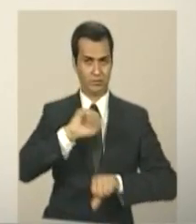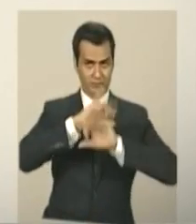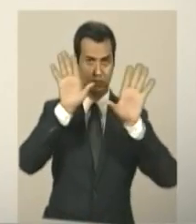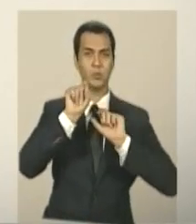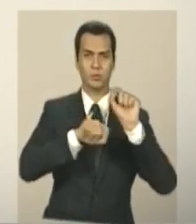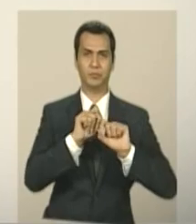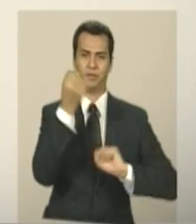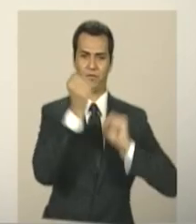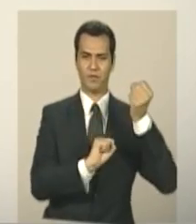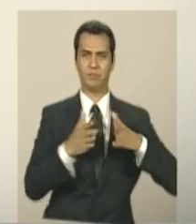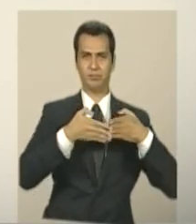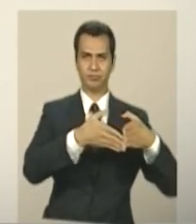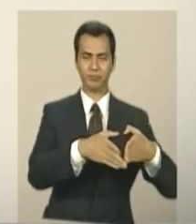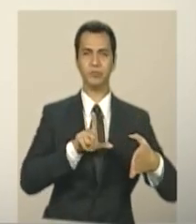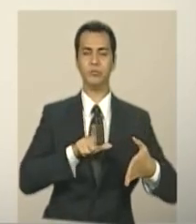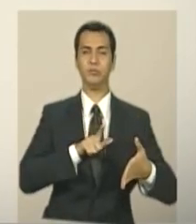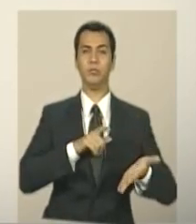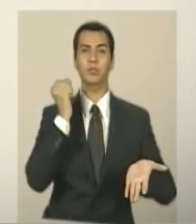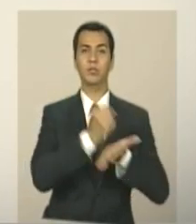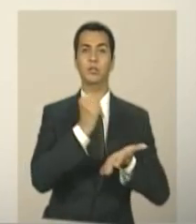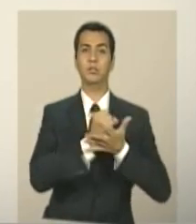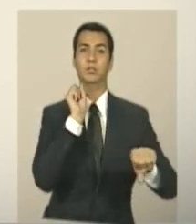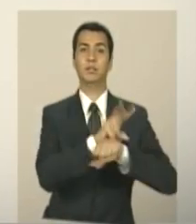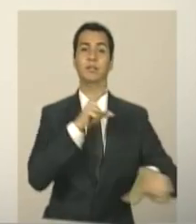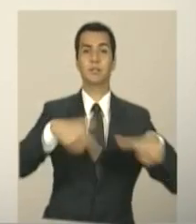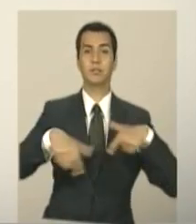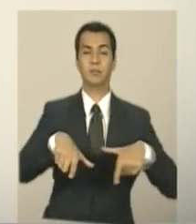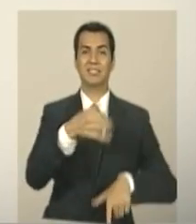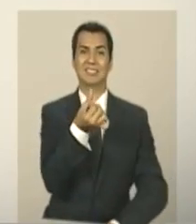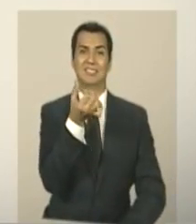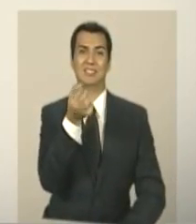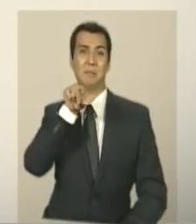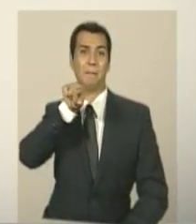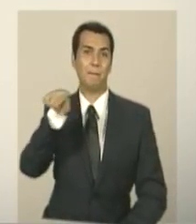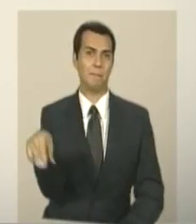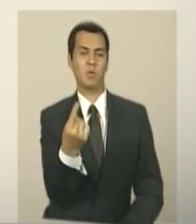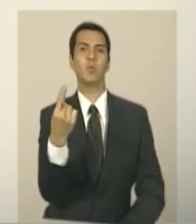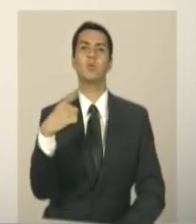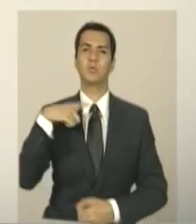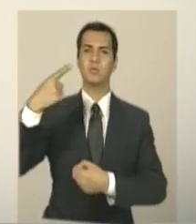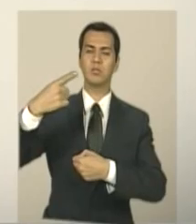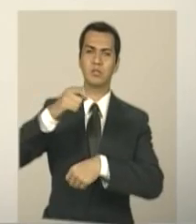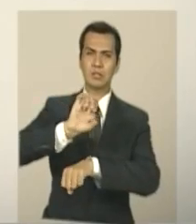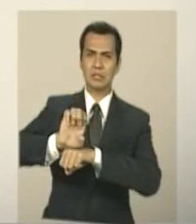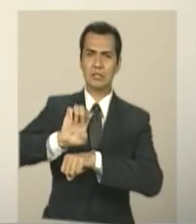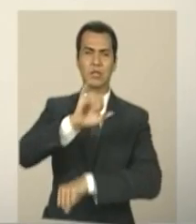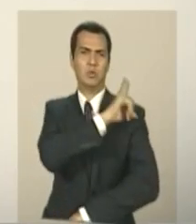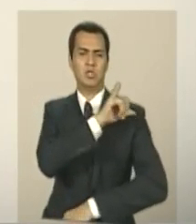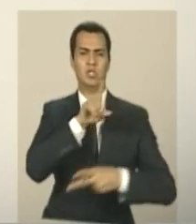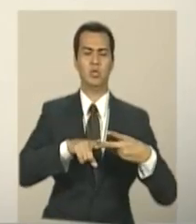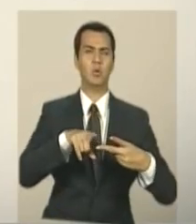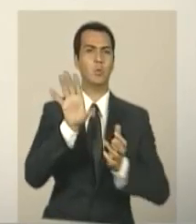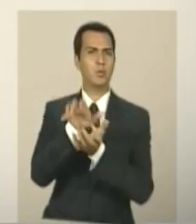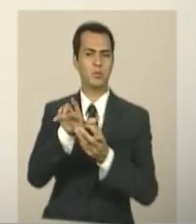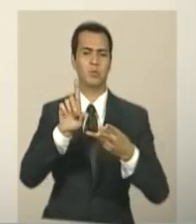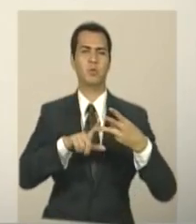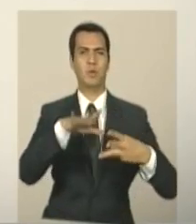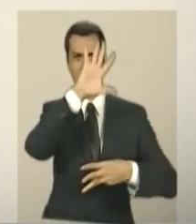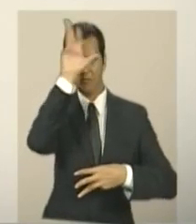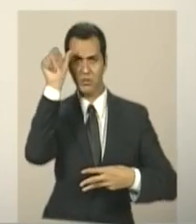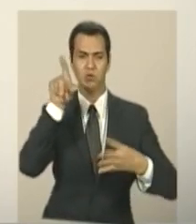empregam 60.000 trabalhadores tanto no Rio de Janeiro como em Pernambuco no Amazonas no Rio Grande do